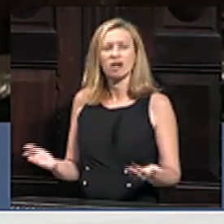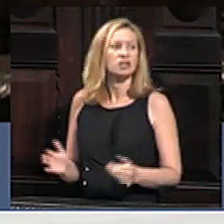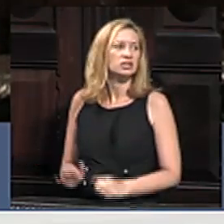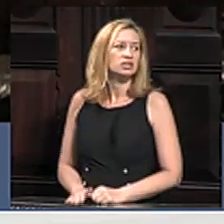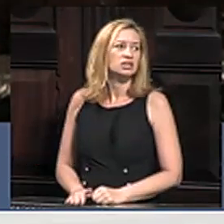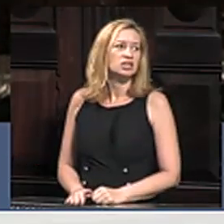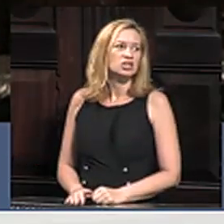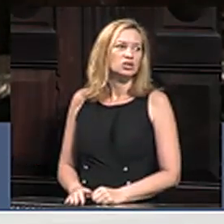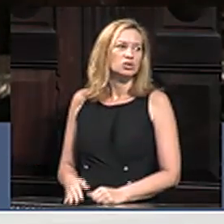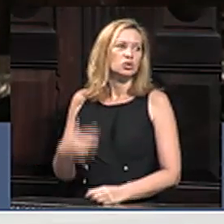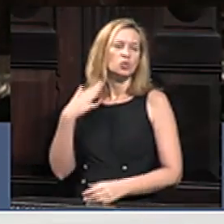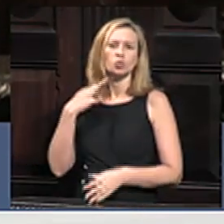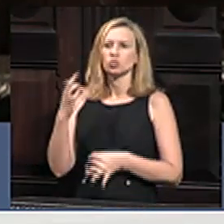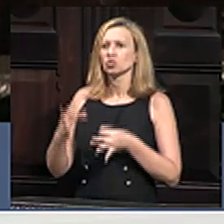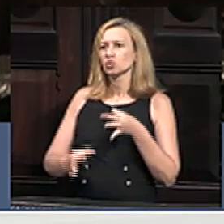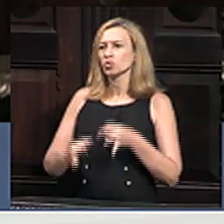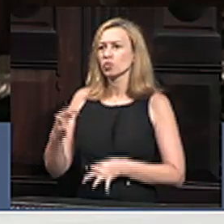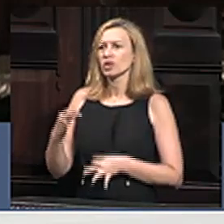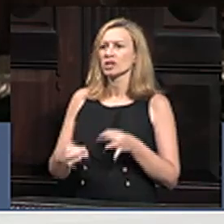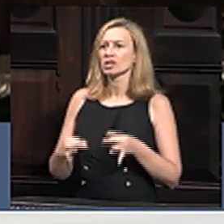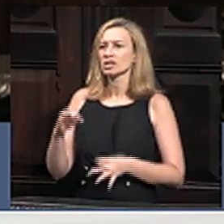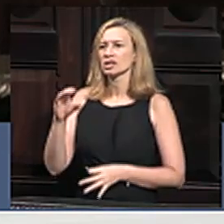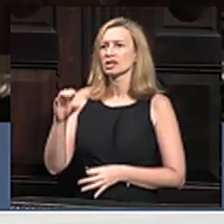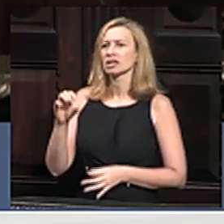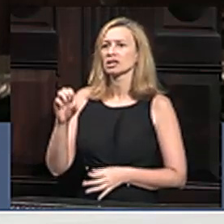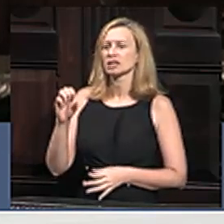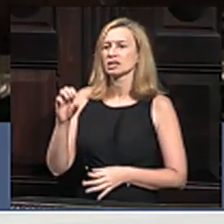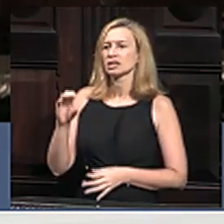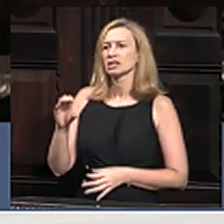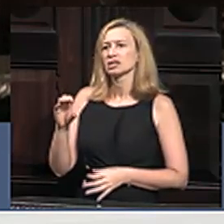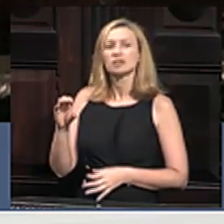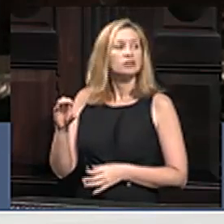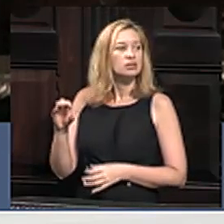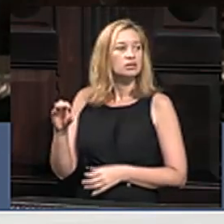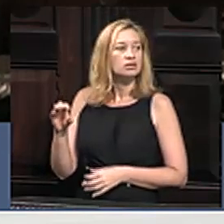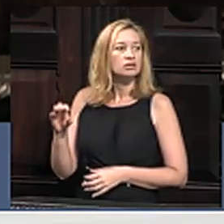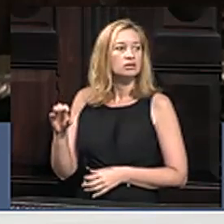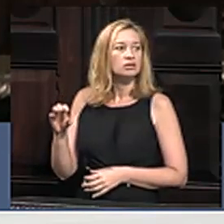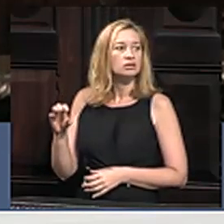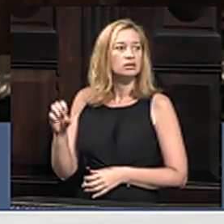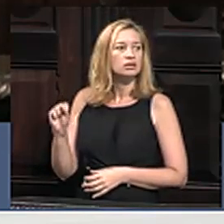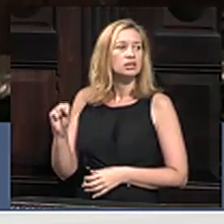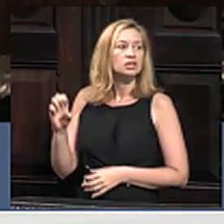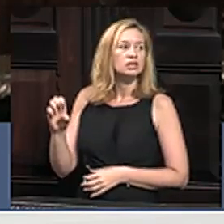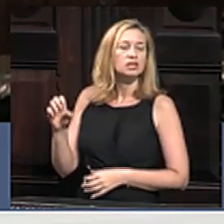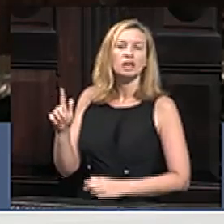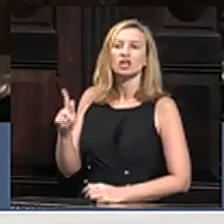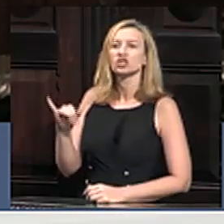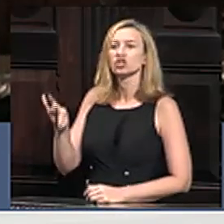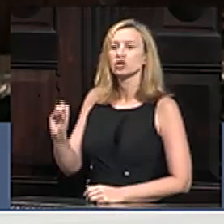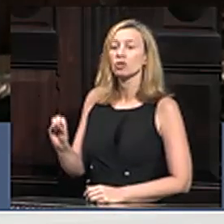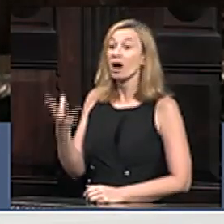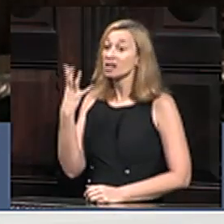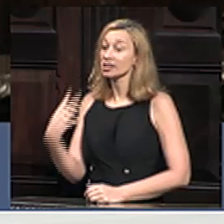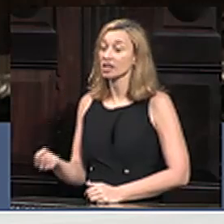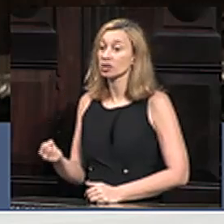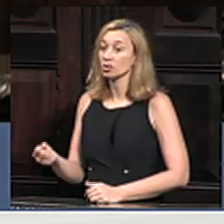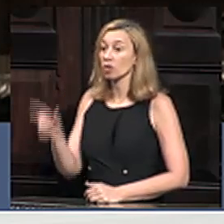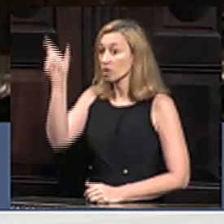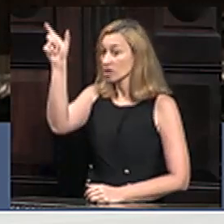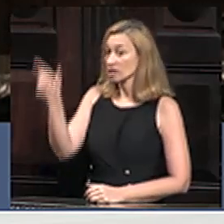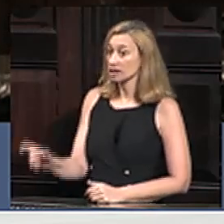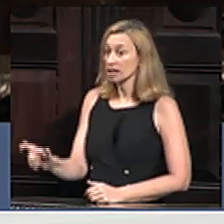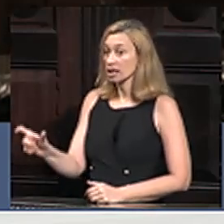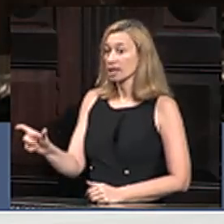o juiz Sérgio Moro aceitou ser presidente da República. O juiz Sérgio